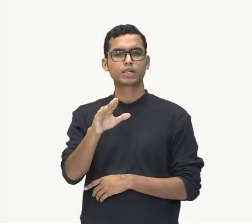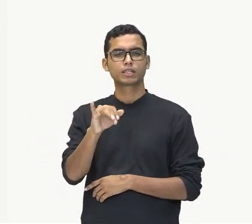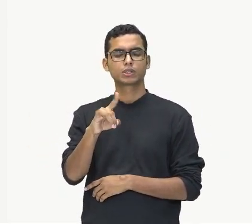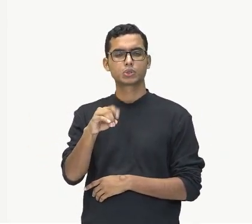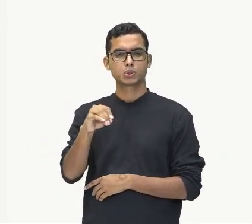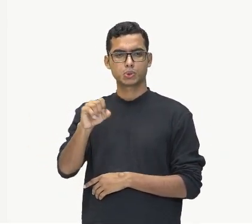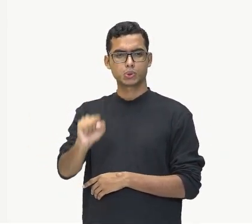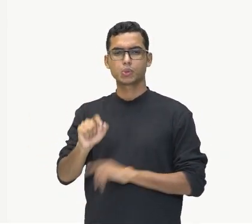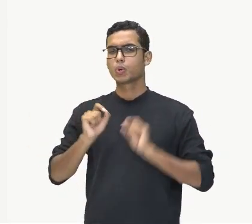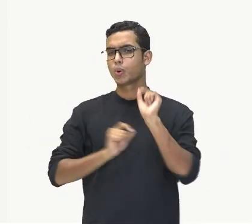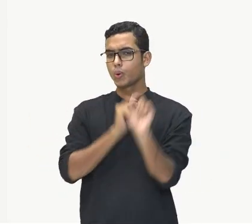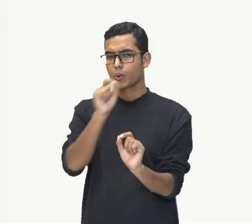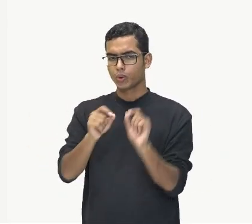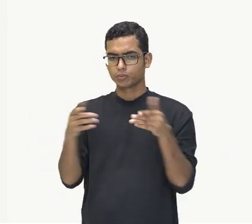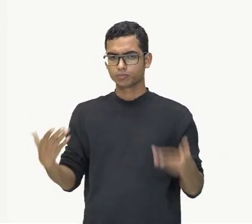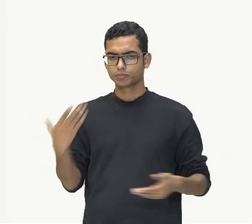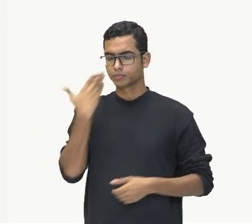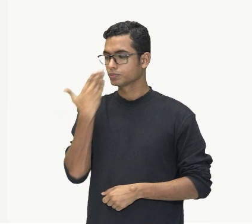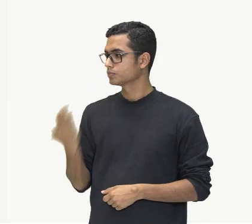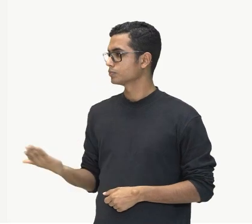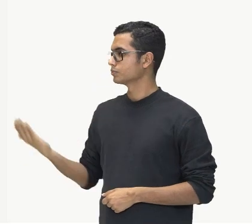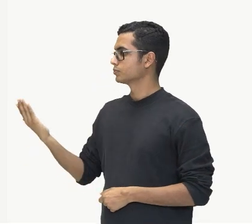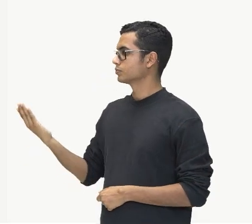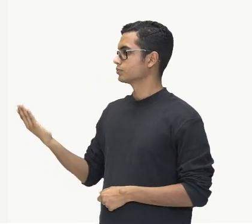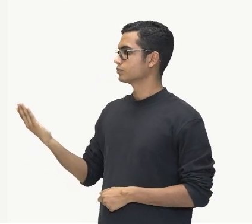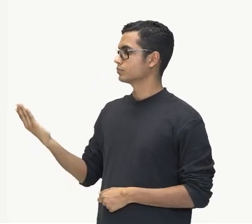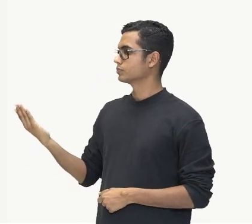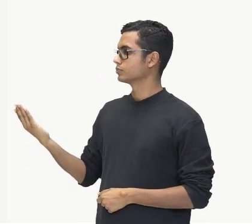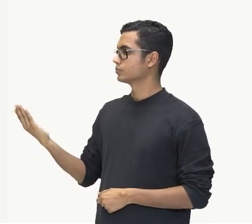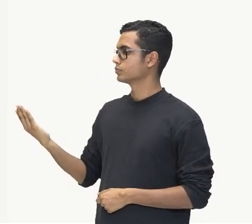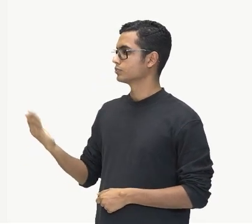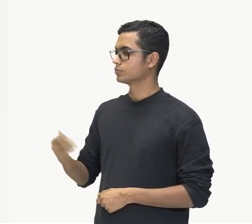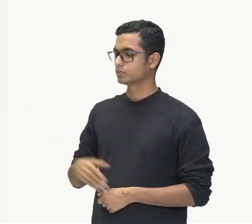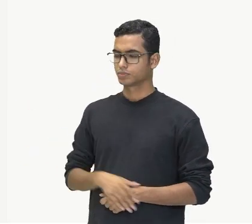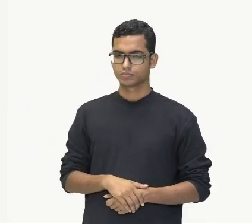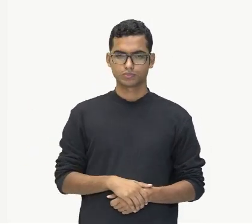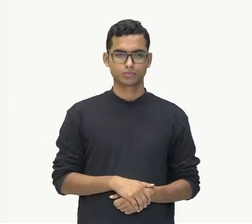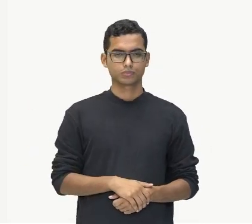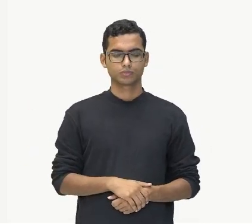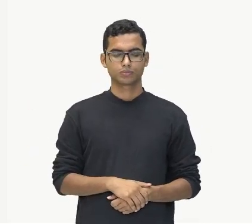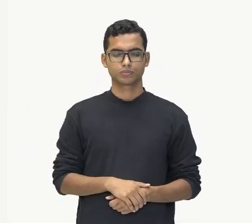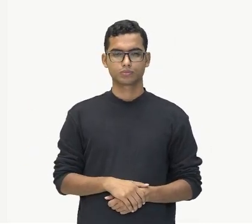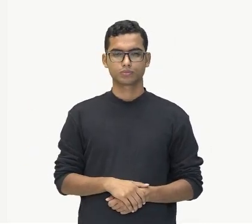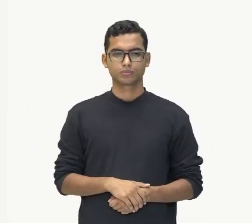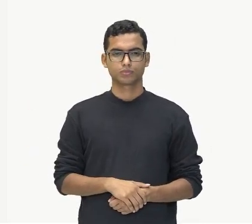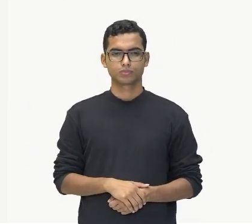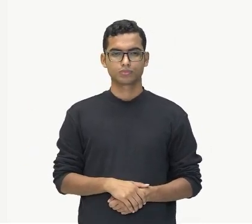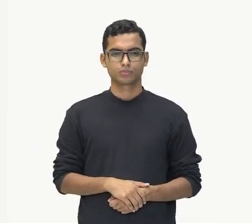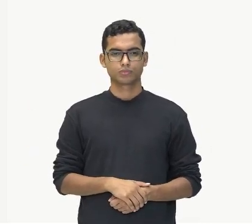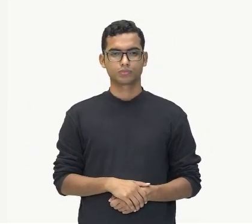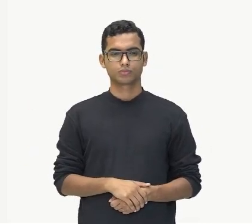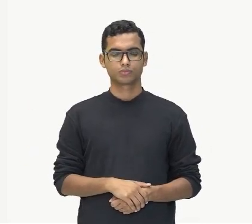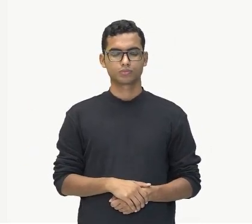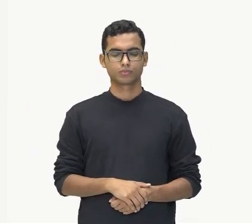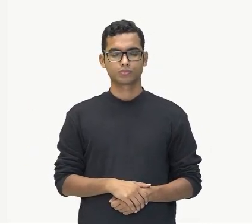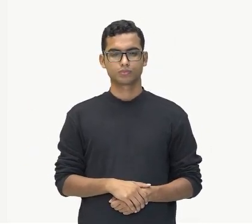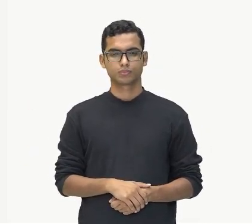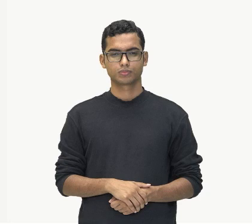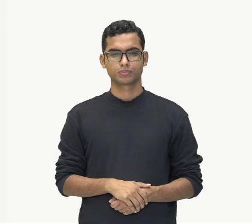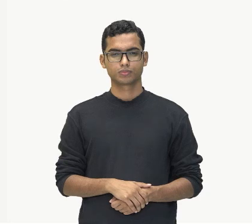Os oxiácidos são aqueles ácidos que têm a presença